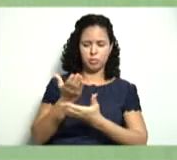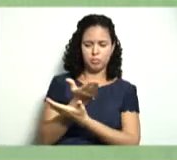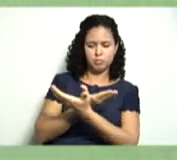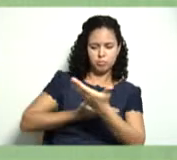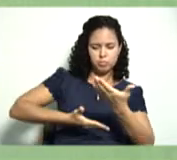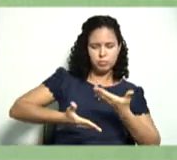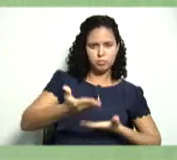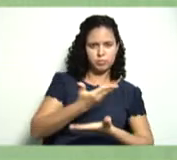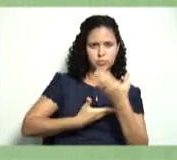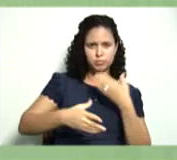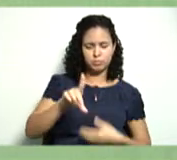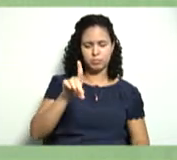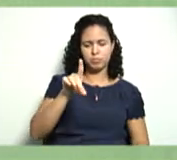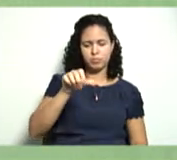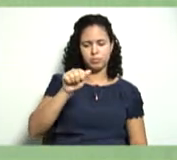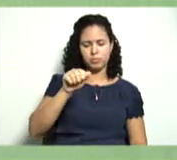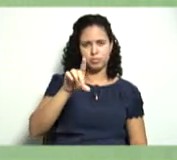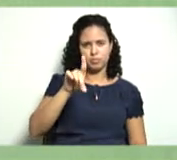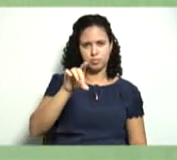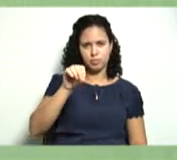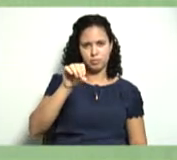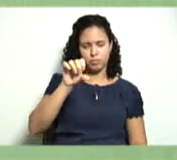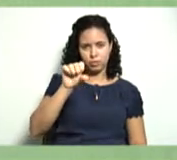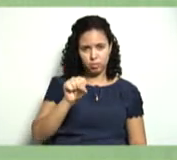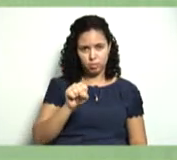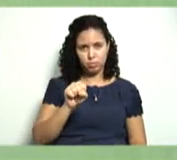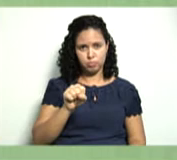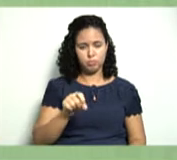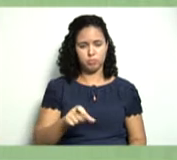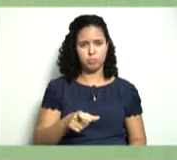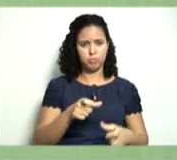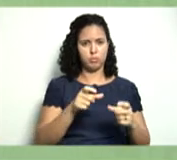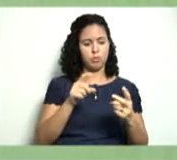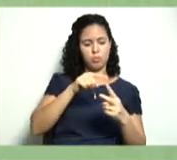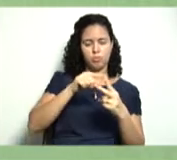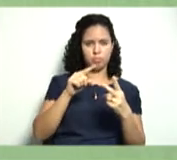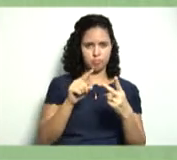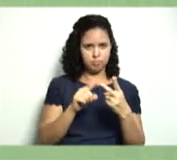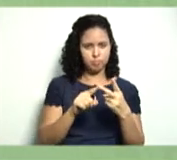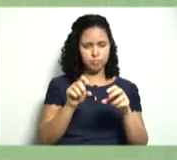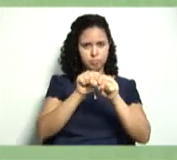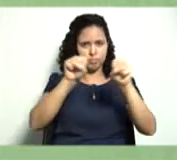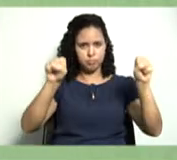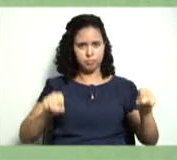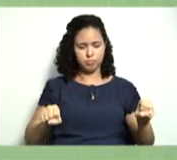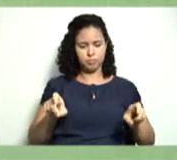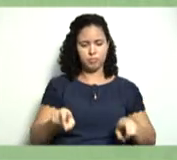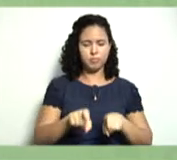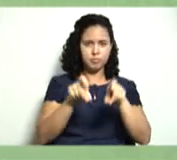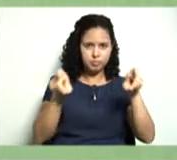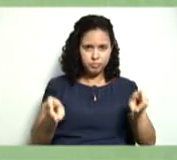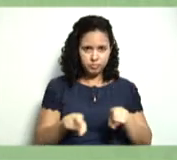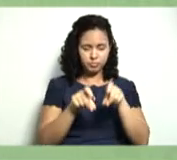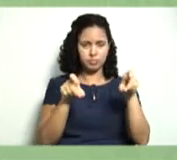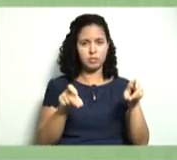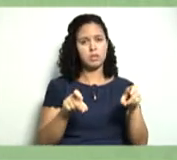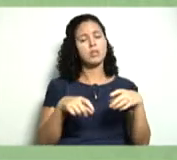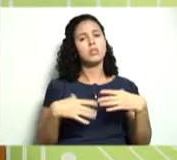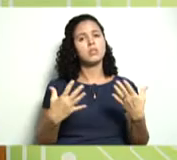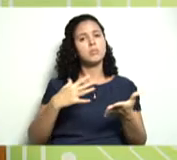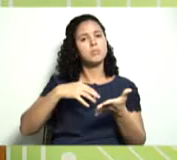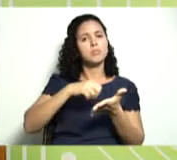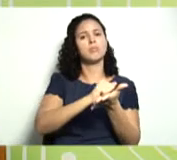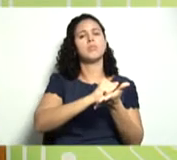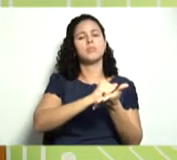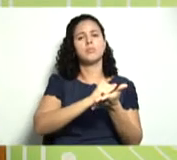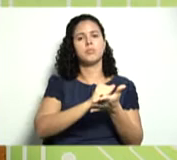de dados entre dois sistemas computacionais então protocolo como acabei de falar pra